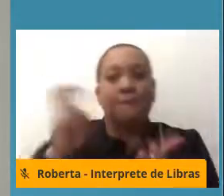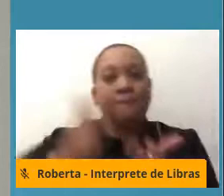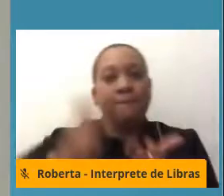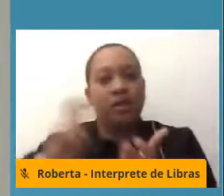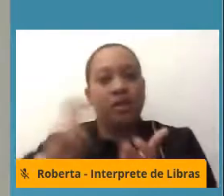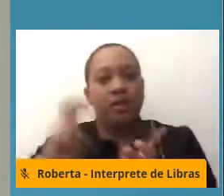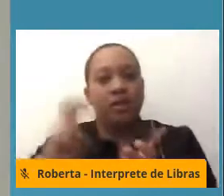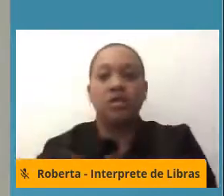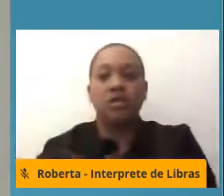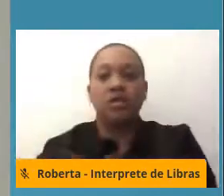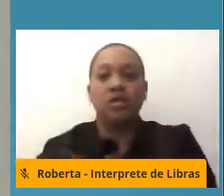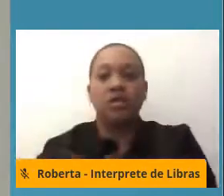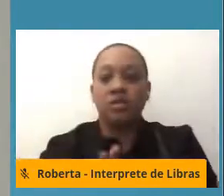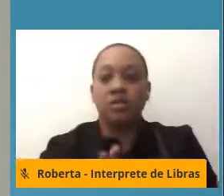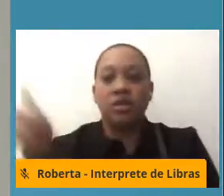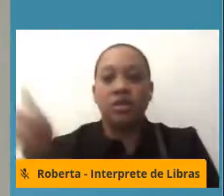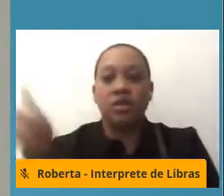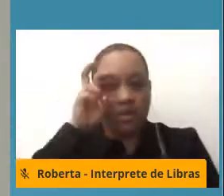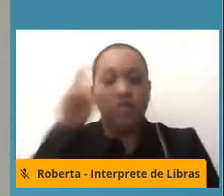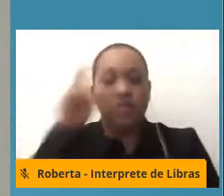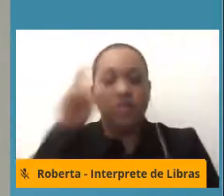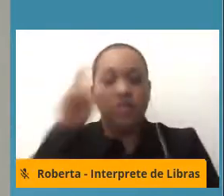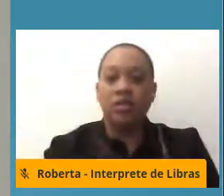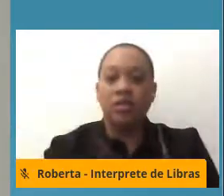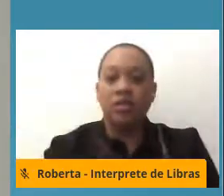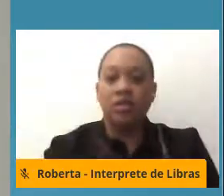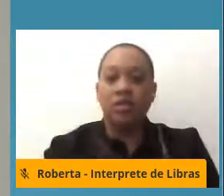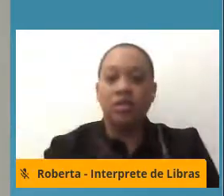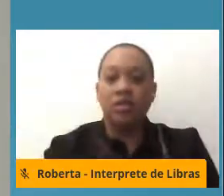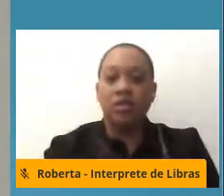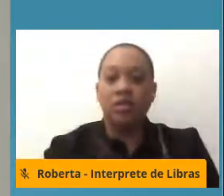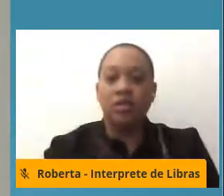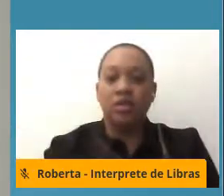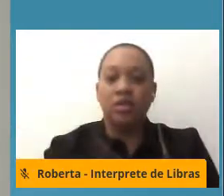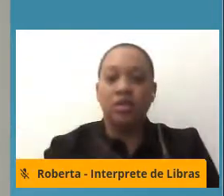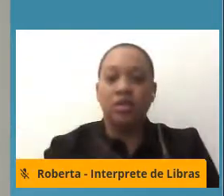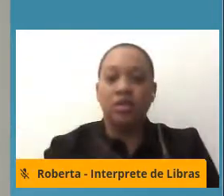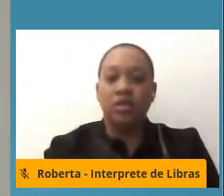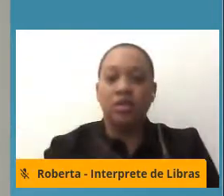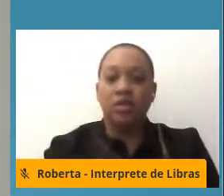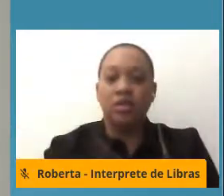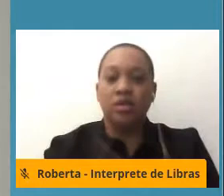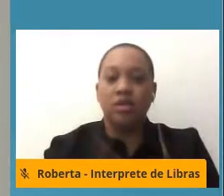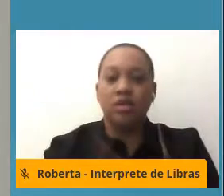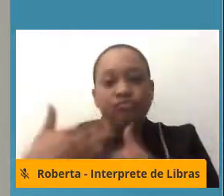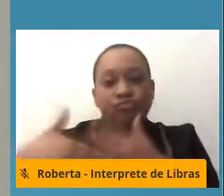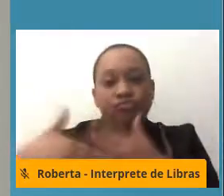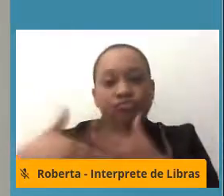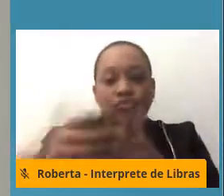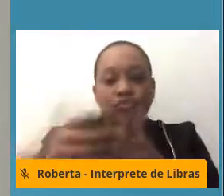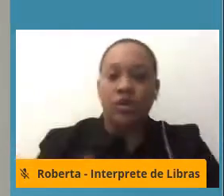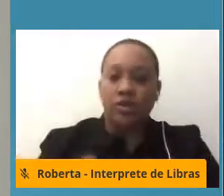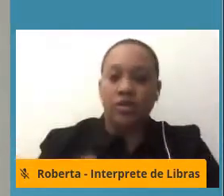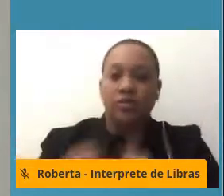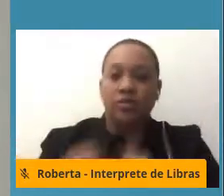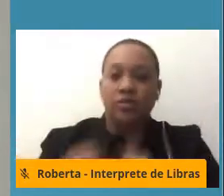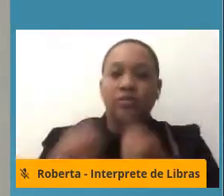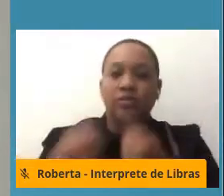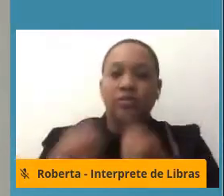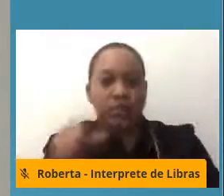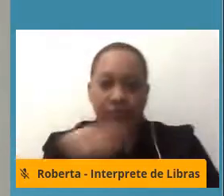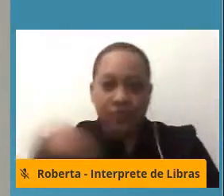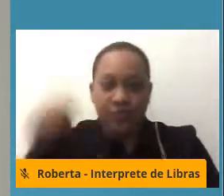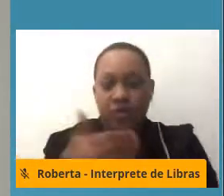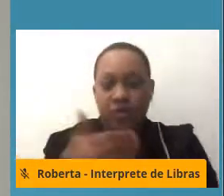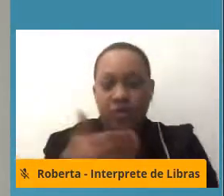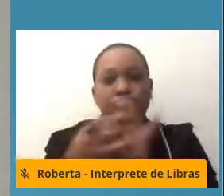sem vocês isso aqui não ia existir, né? Não adianta todo o nosso esforço se a gente não tem vocês, se propondo a sair da